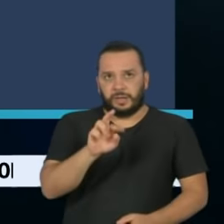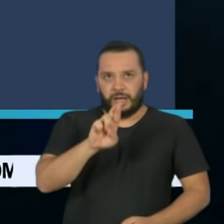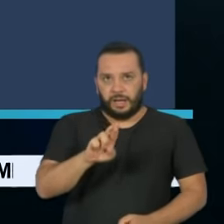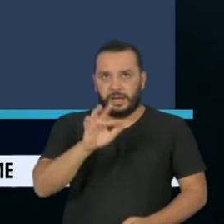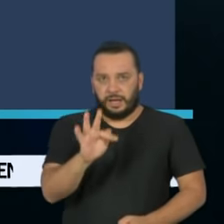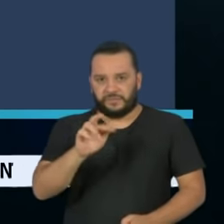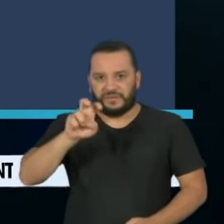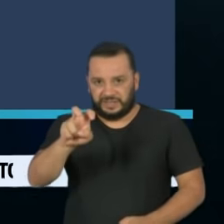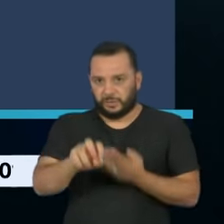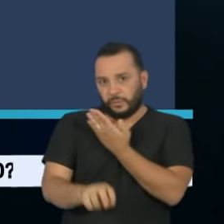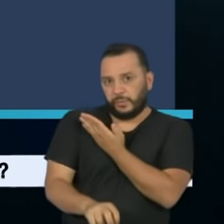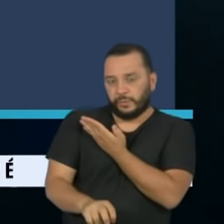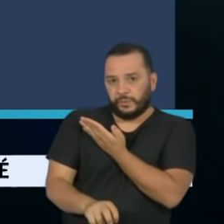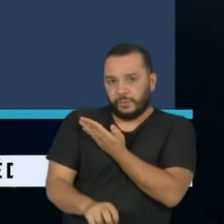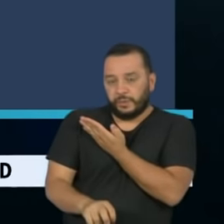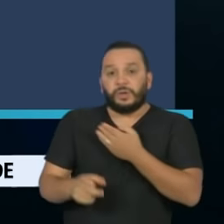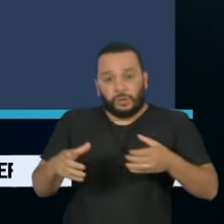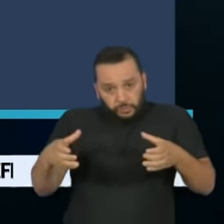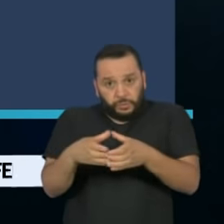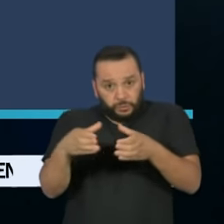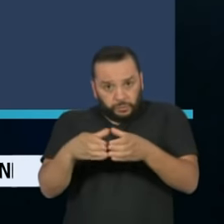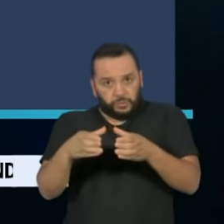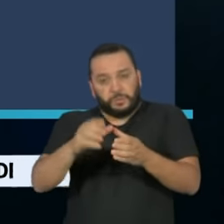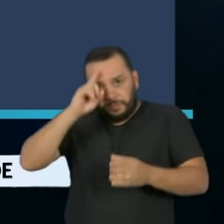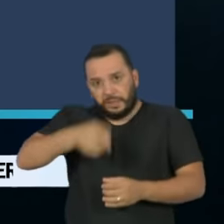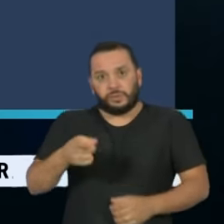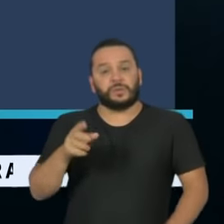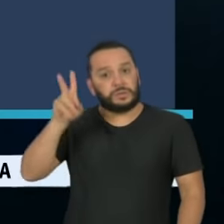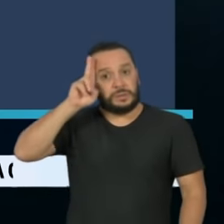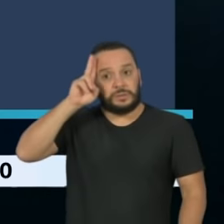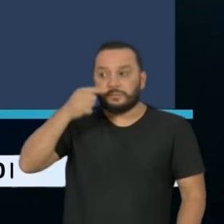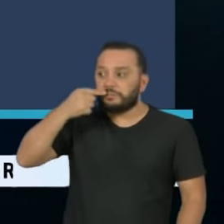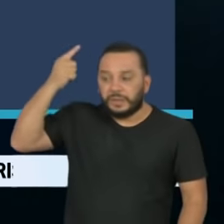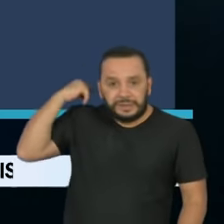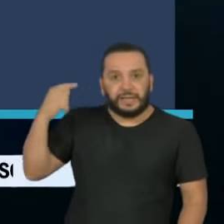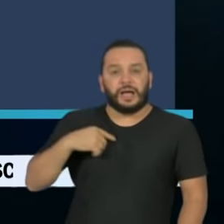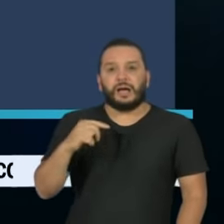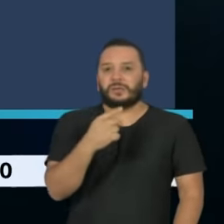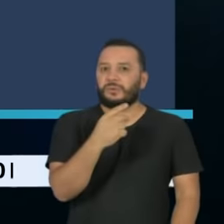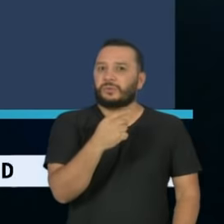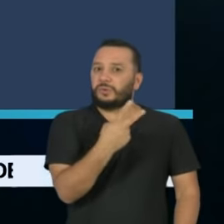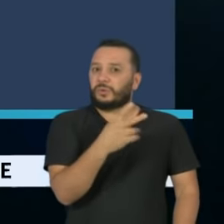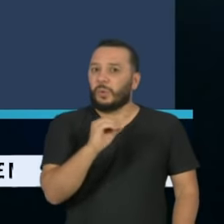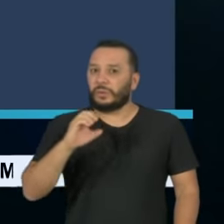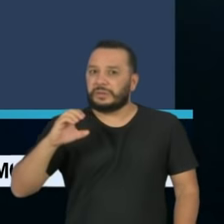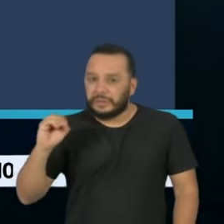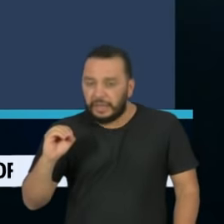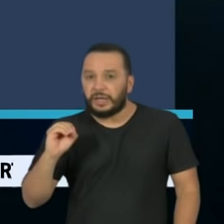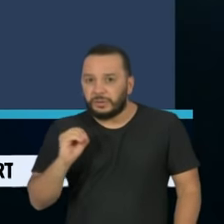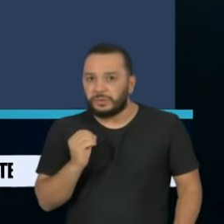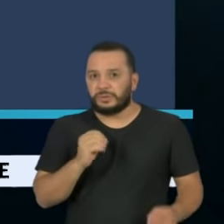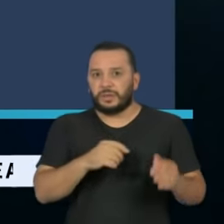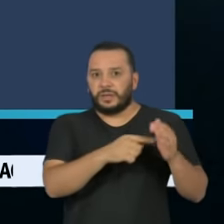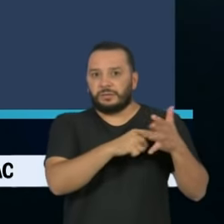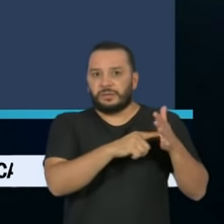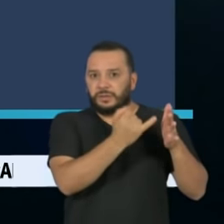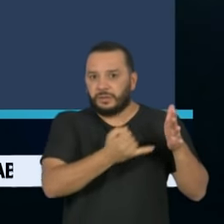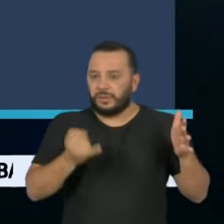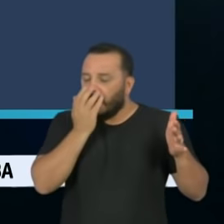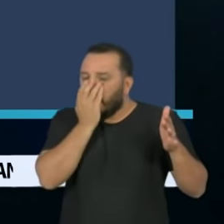da 5ª Região. A Corte determinou na segunda-feira passada que mais de 200 respiradores pulmonares comprados